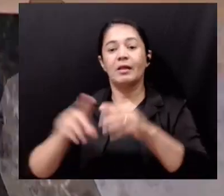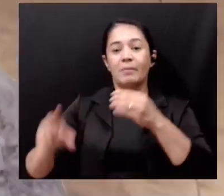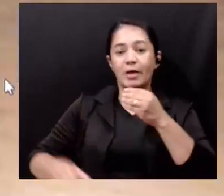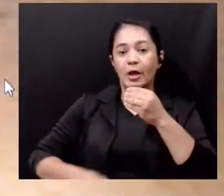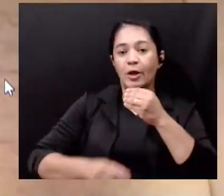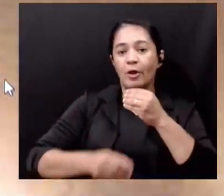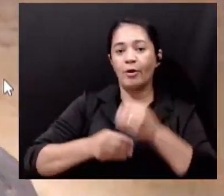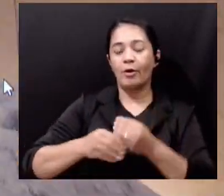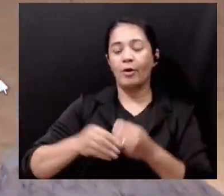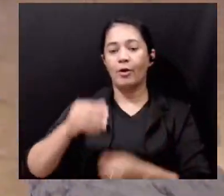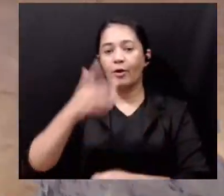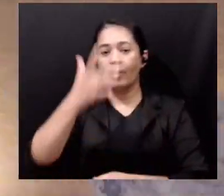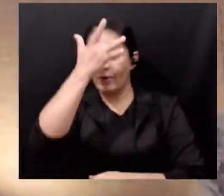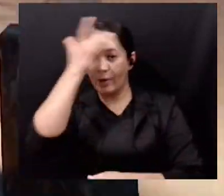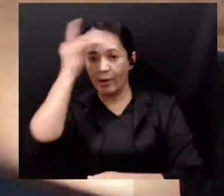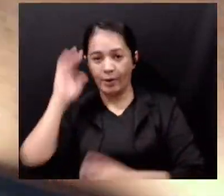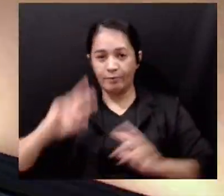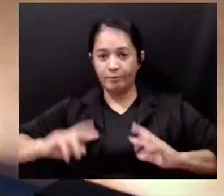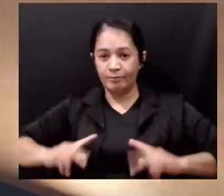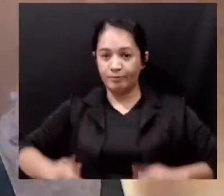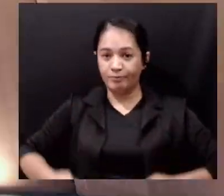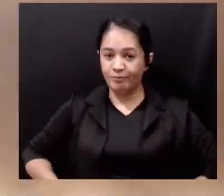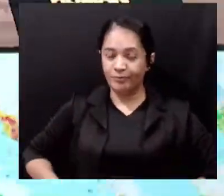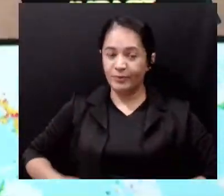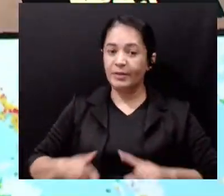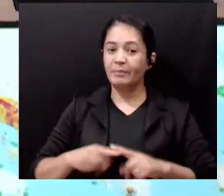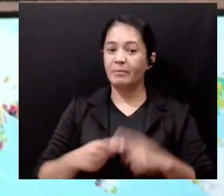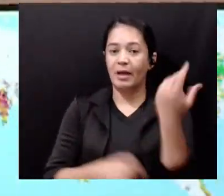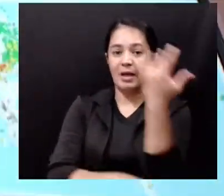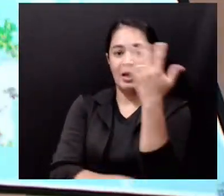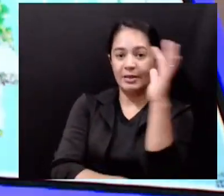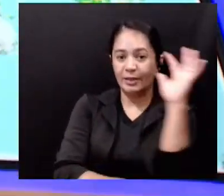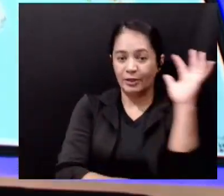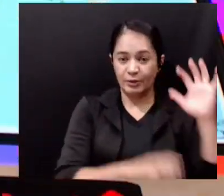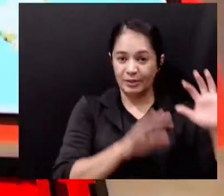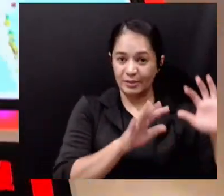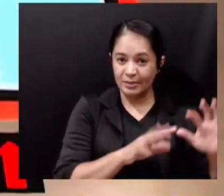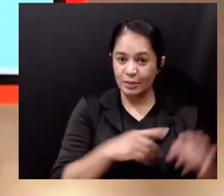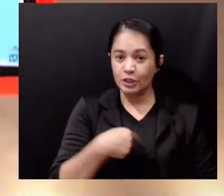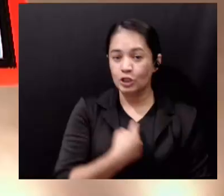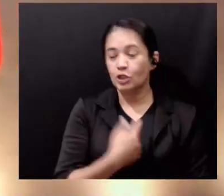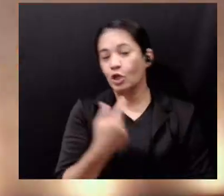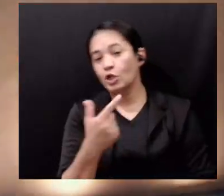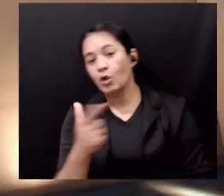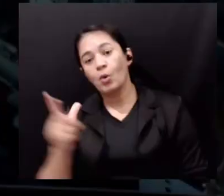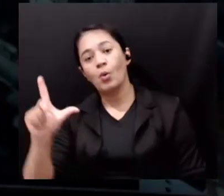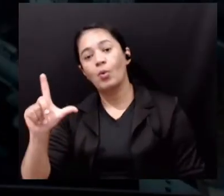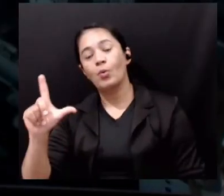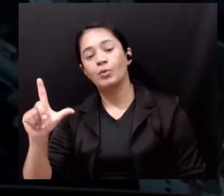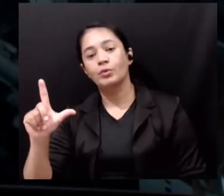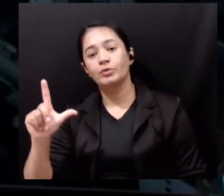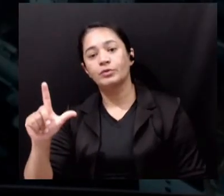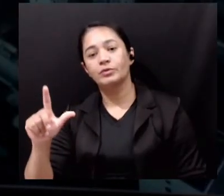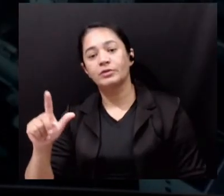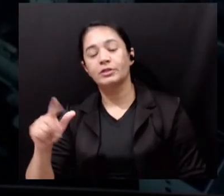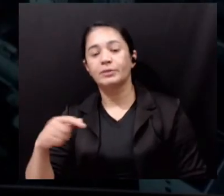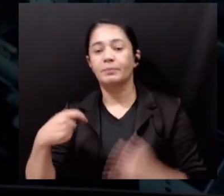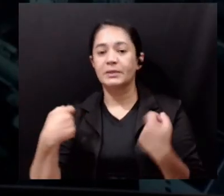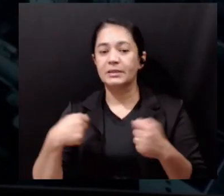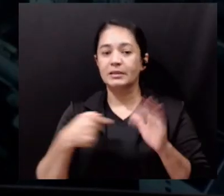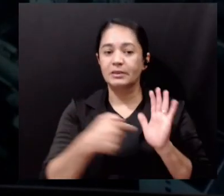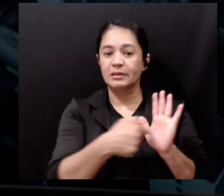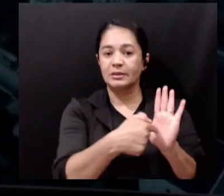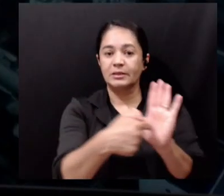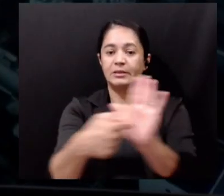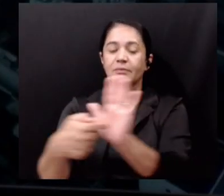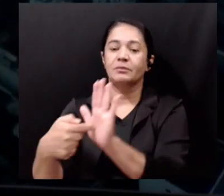estamos retirados da natureza. A natureza, o meio ambiente é uma coisa e nós somos outra, mas a ideia era justamente mostrar isso. Então, tá tudo junto e misturado. O